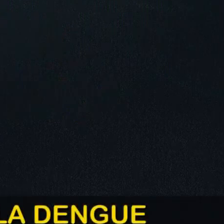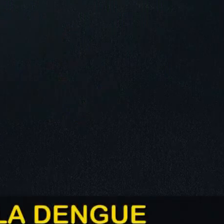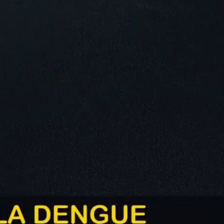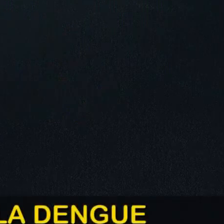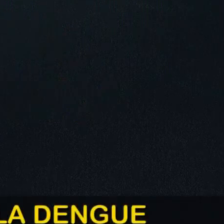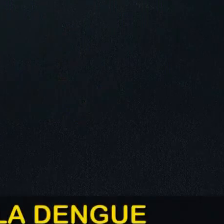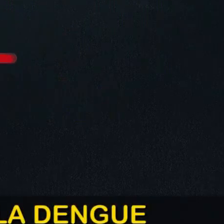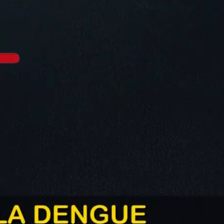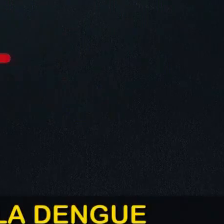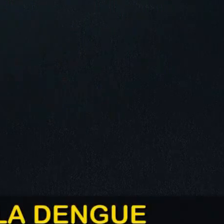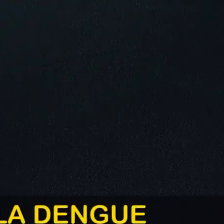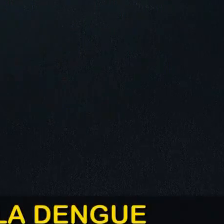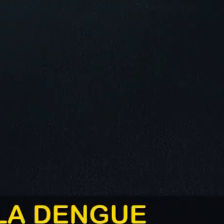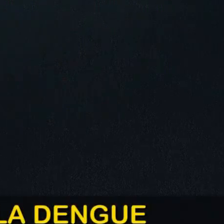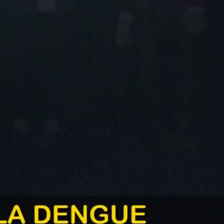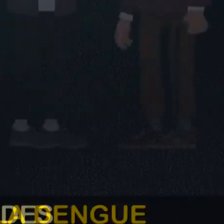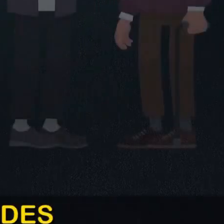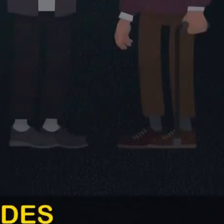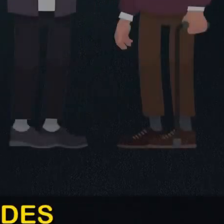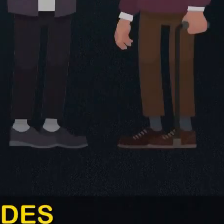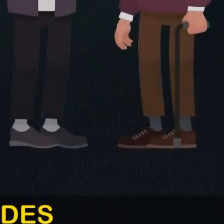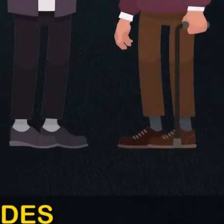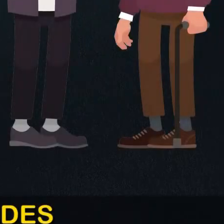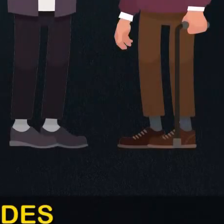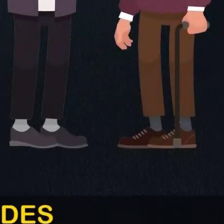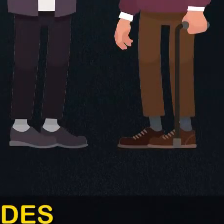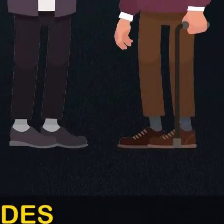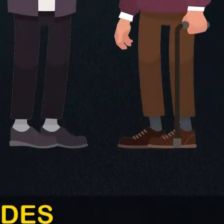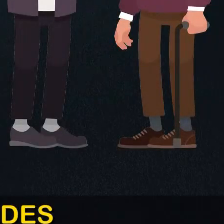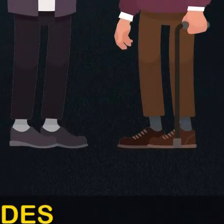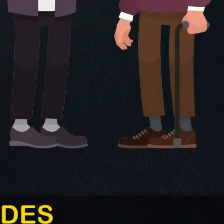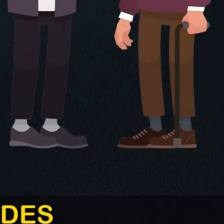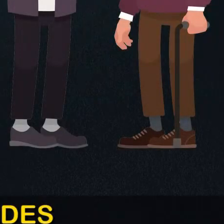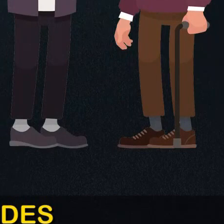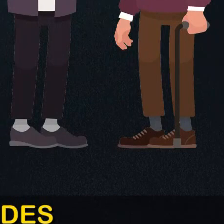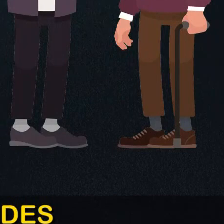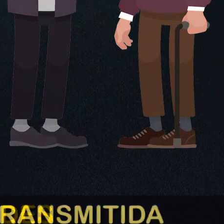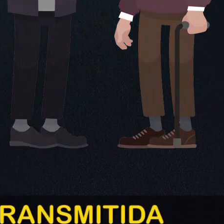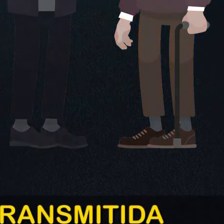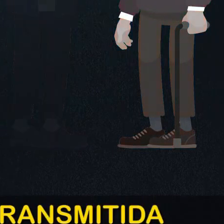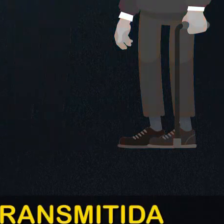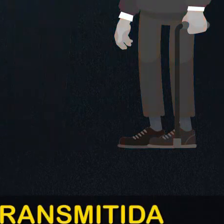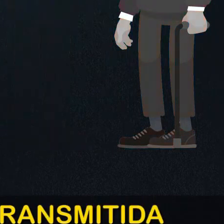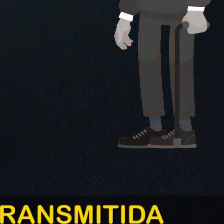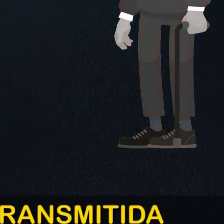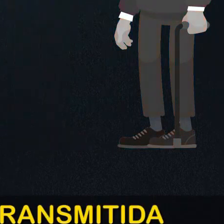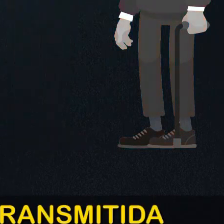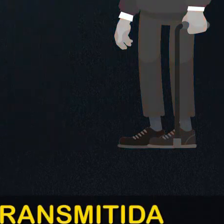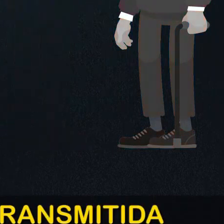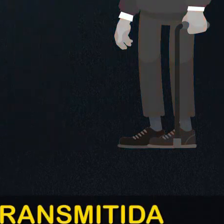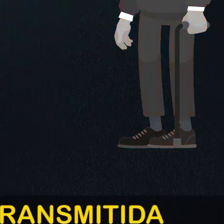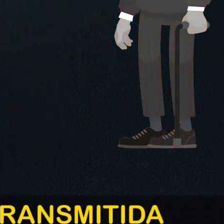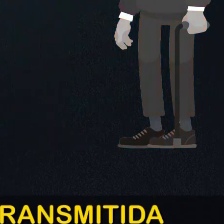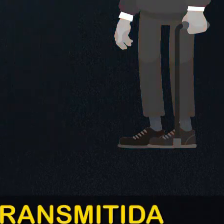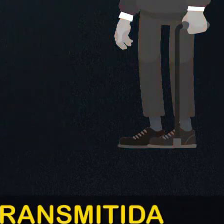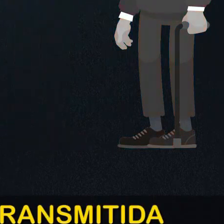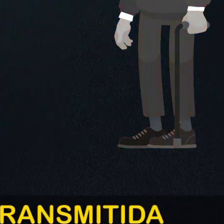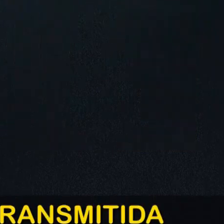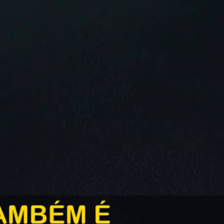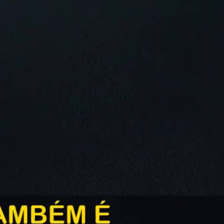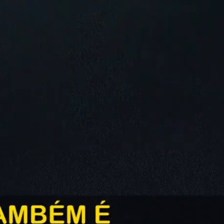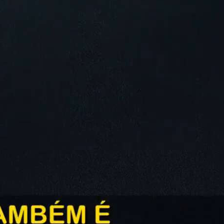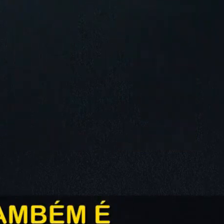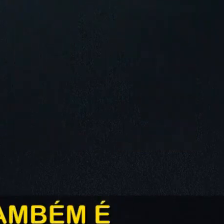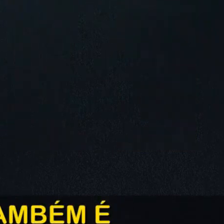Ninguém está livre de ser infectado pela dengue. Todas as pessoas de todas as idades podem ser infectadas por essa doença